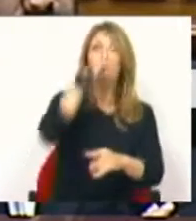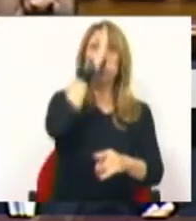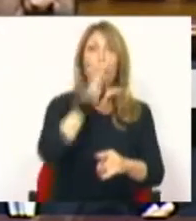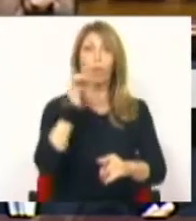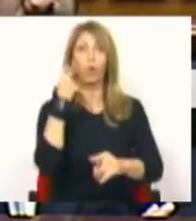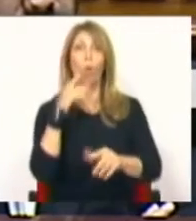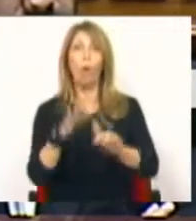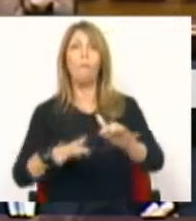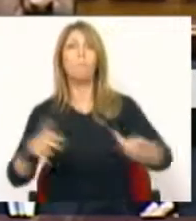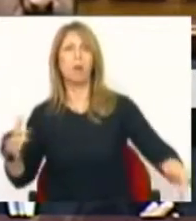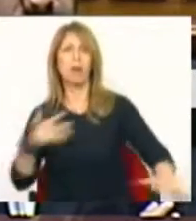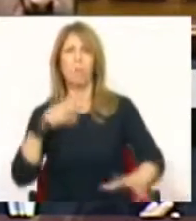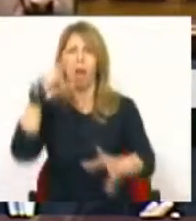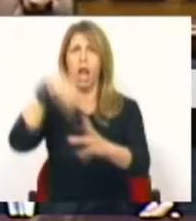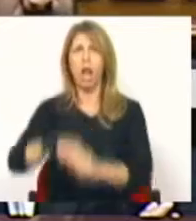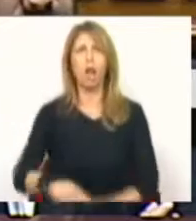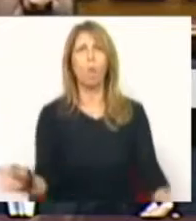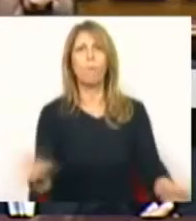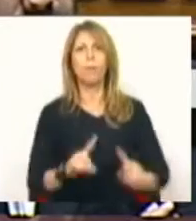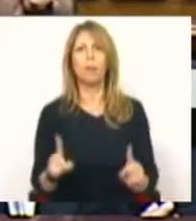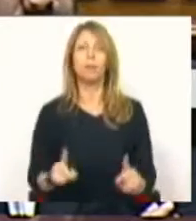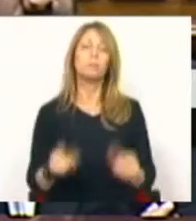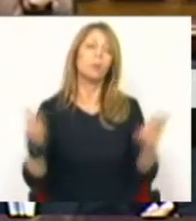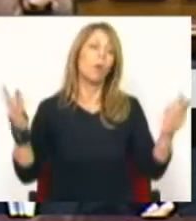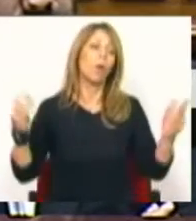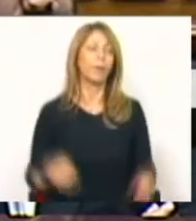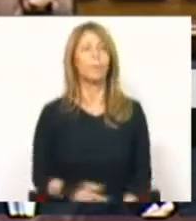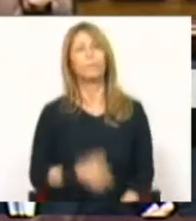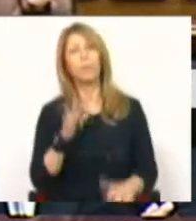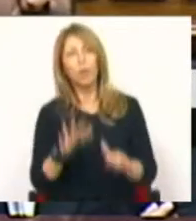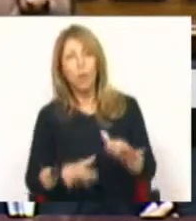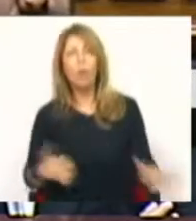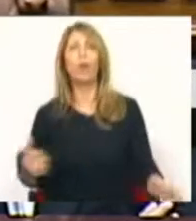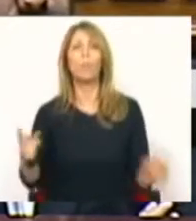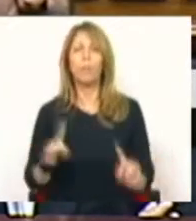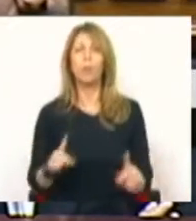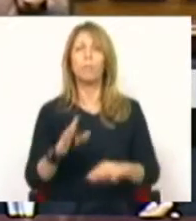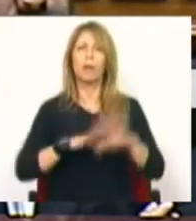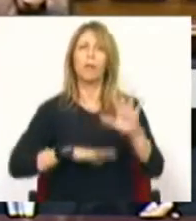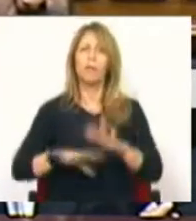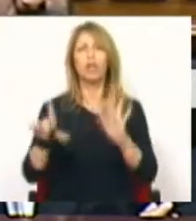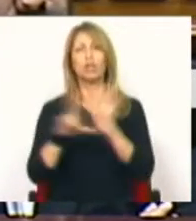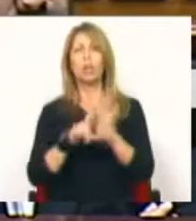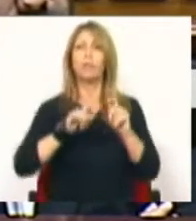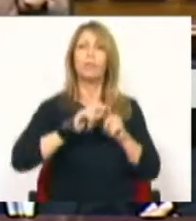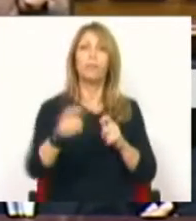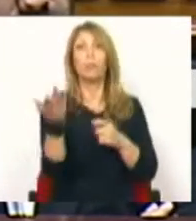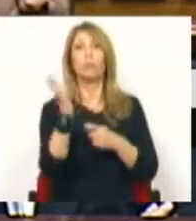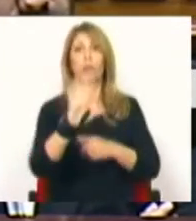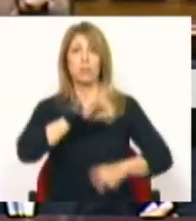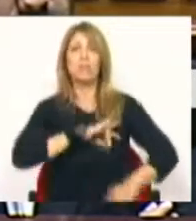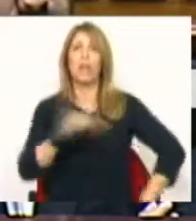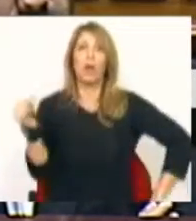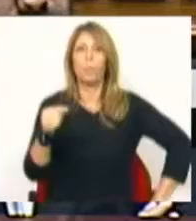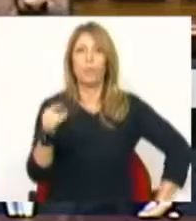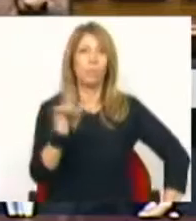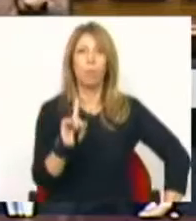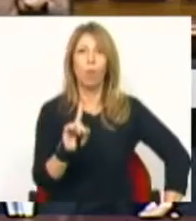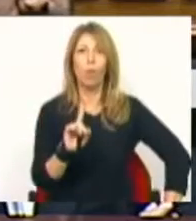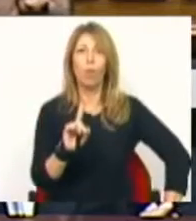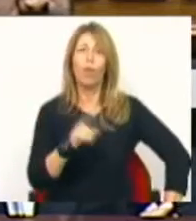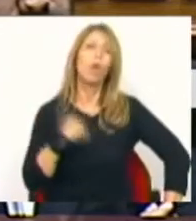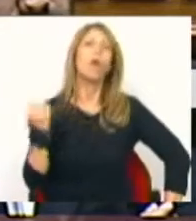tem nada que ver com isso ora não é o parlamento que faz o leitor filme por exemplo um salário mínimo nós não podemos